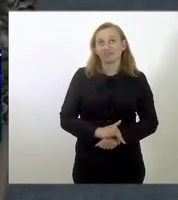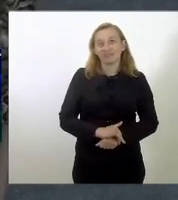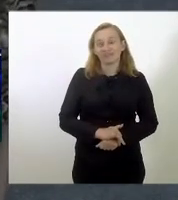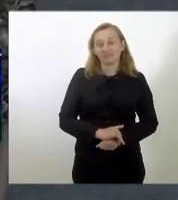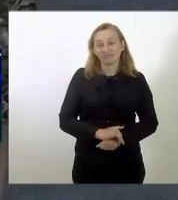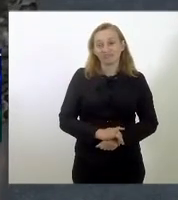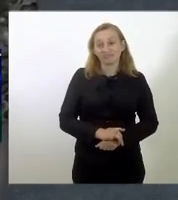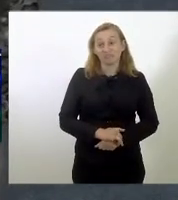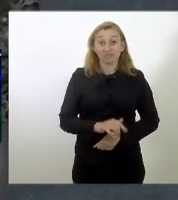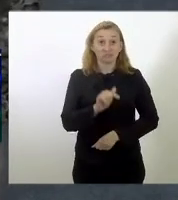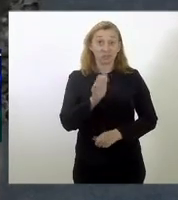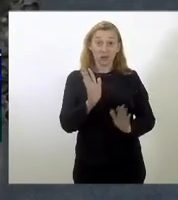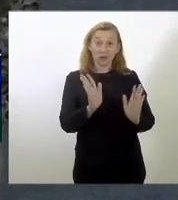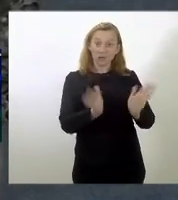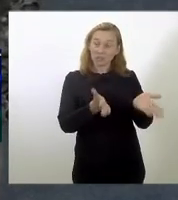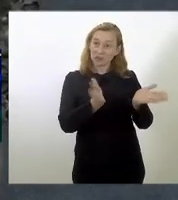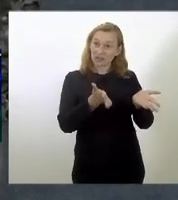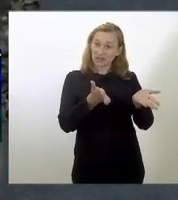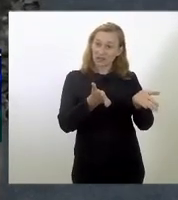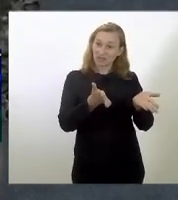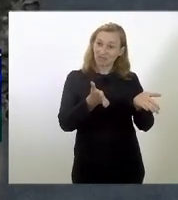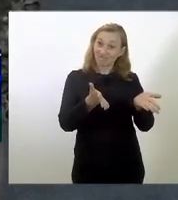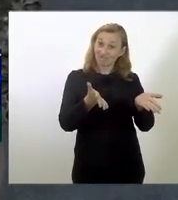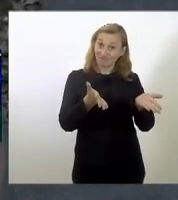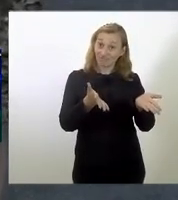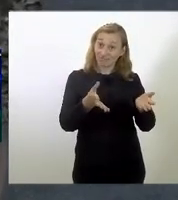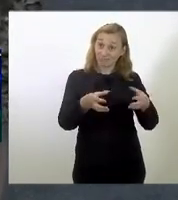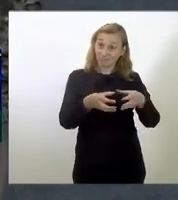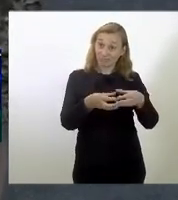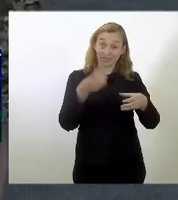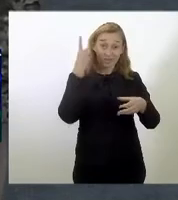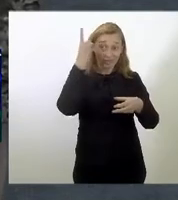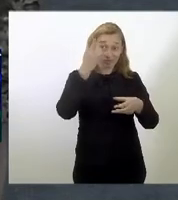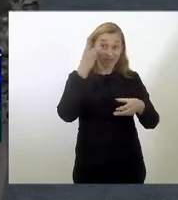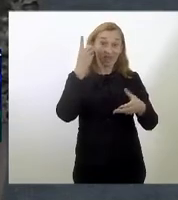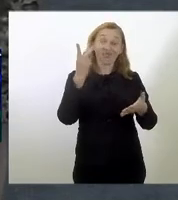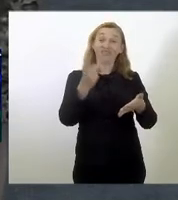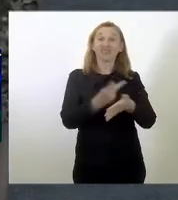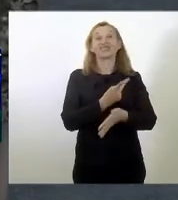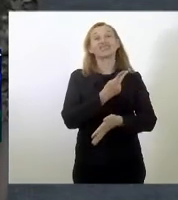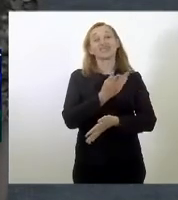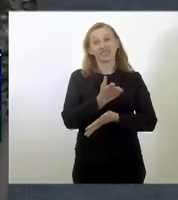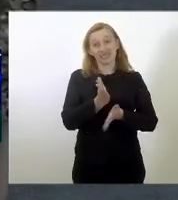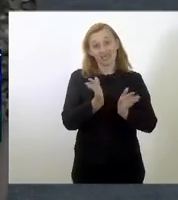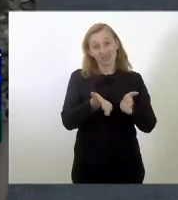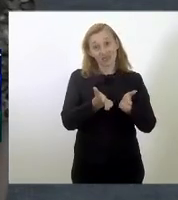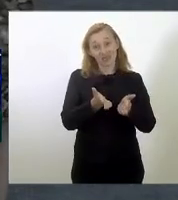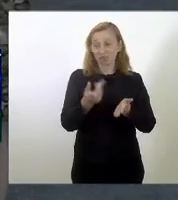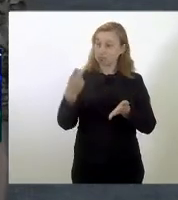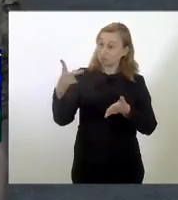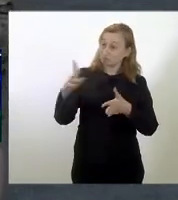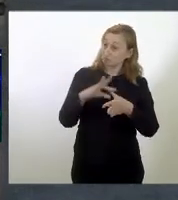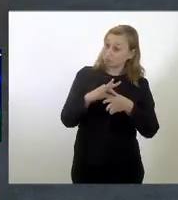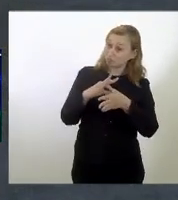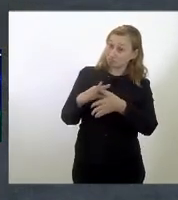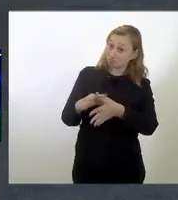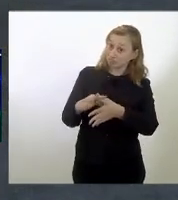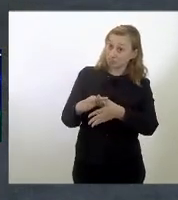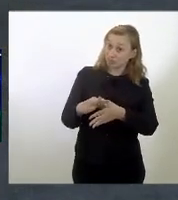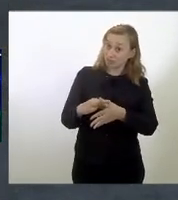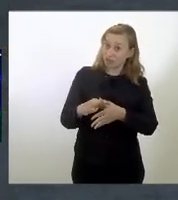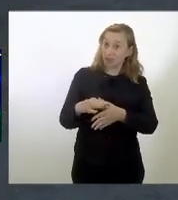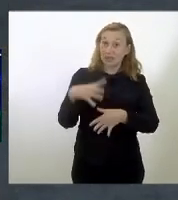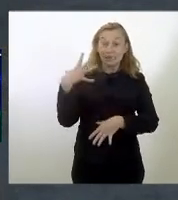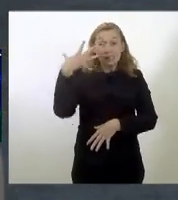Veja, aqui hoje o parlamento fez acontecer, sobre o seu comando, num